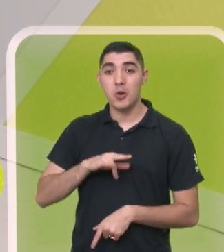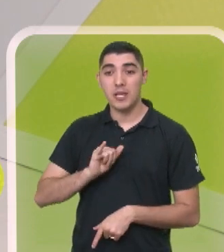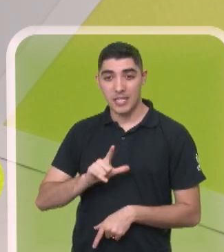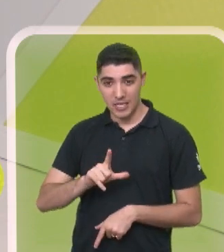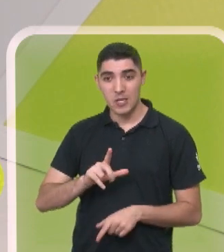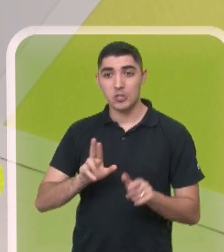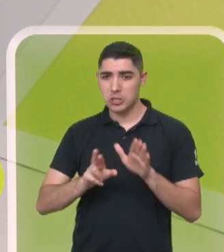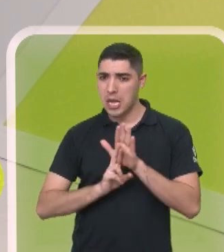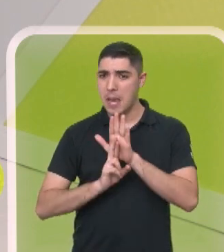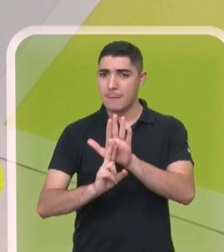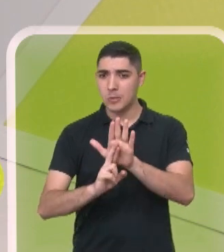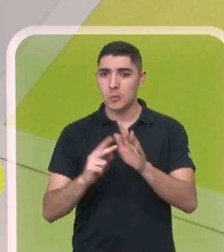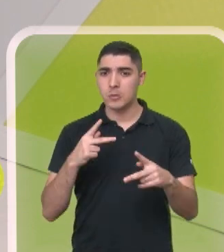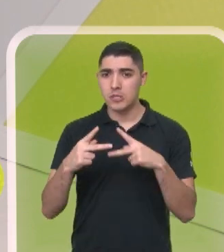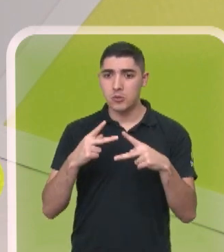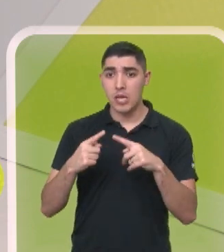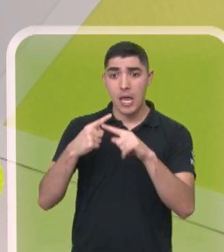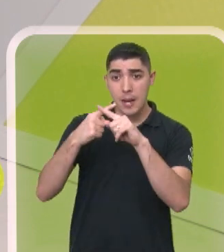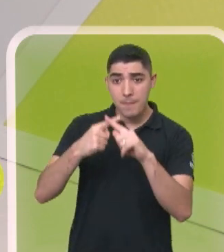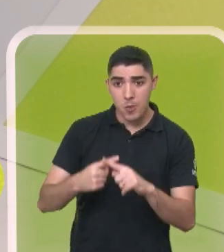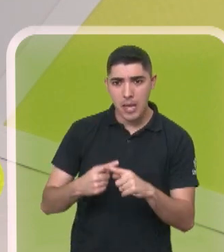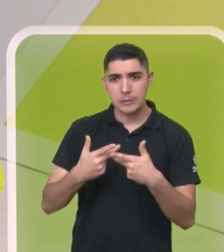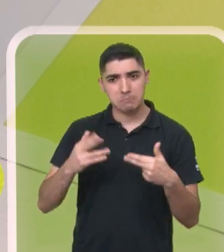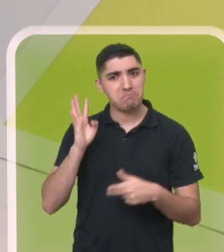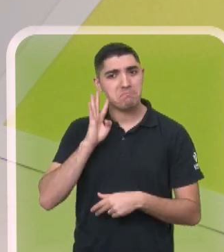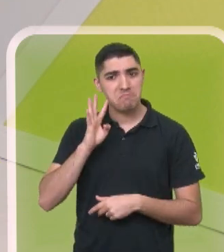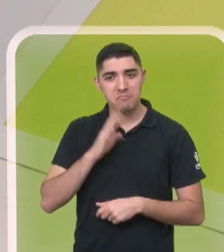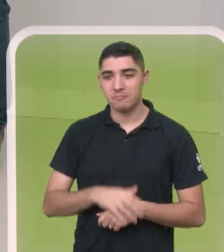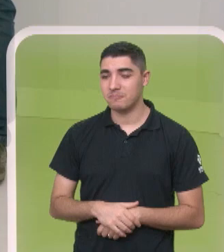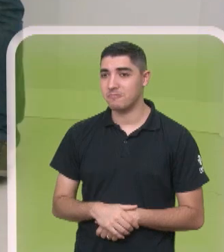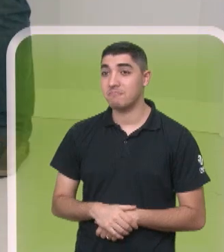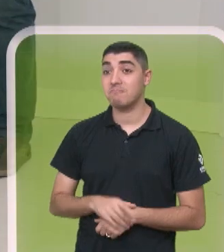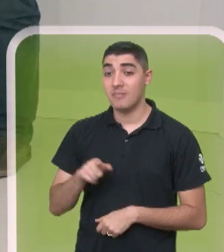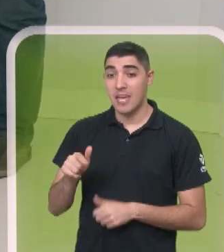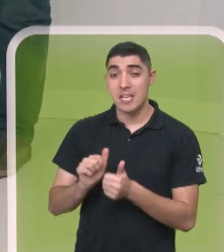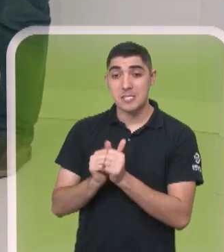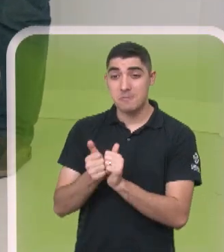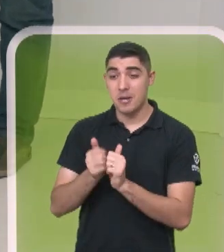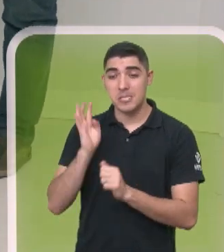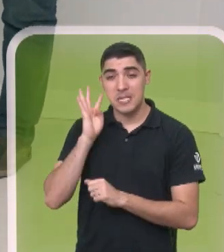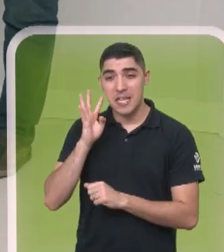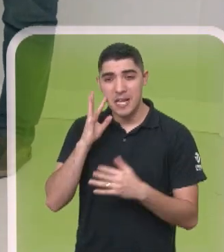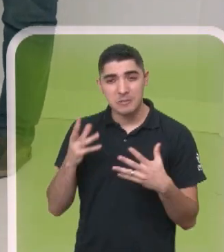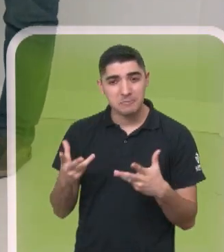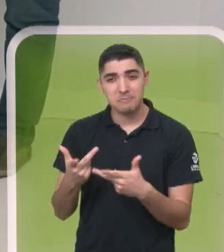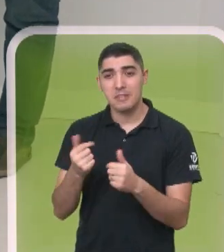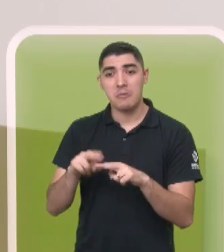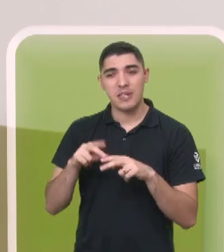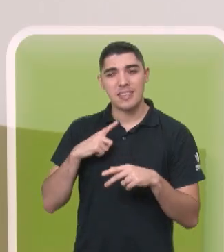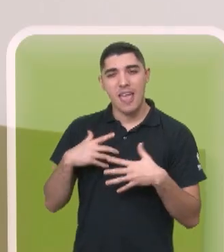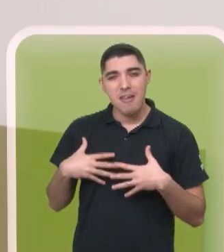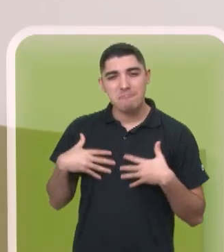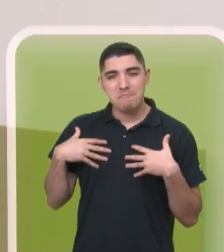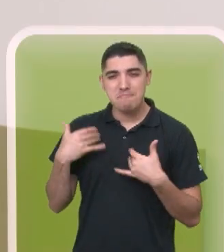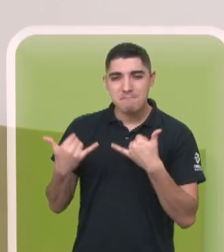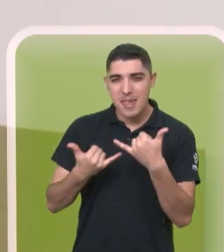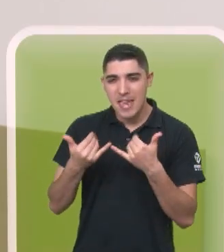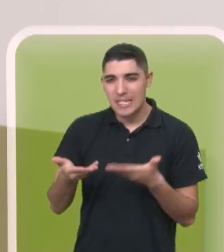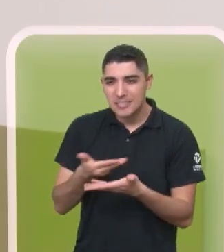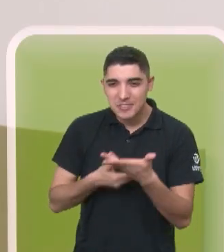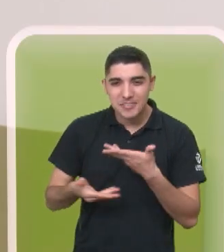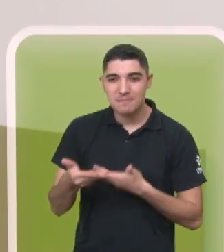José em competições, tá muito bacana, Brunão. É um esporte muito legal, né? Além da diversão, né? A gente